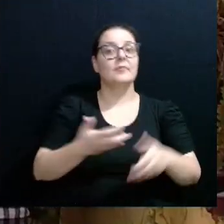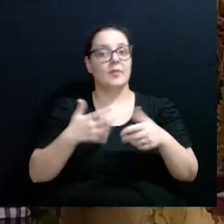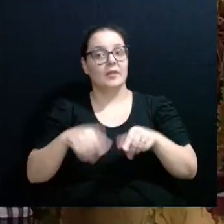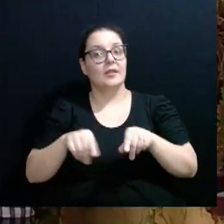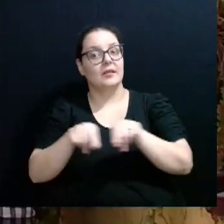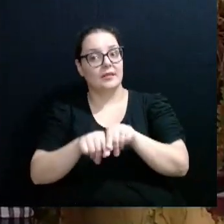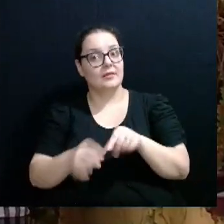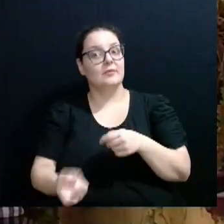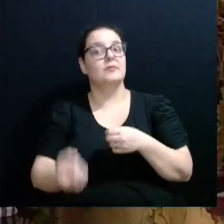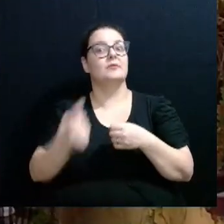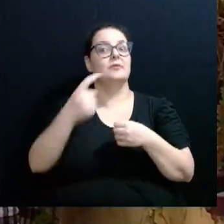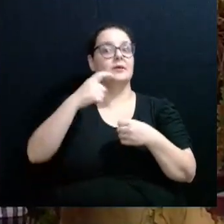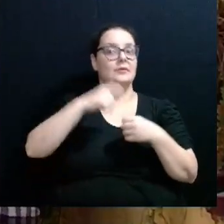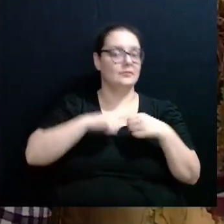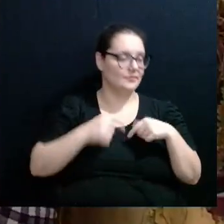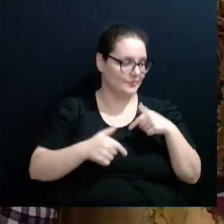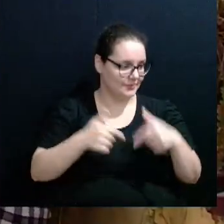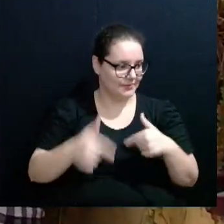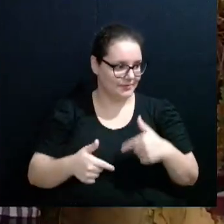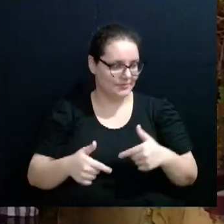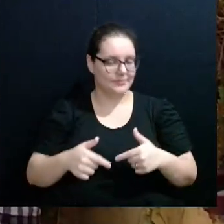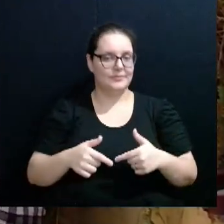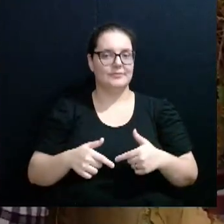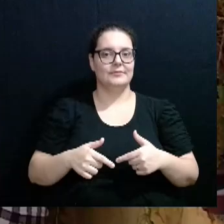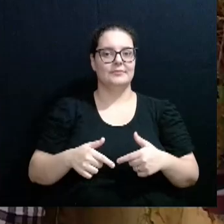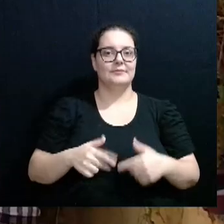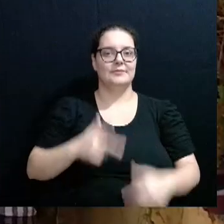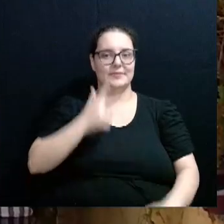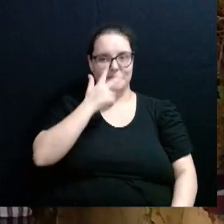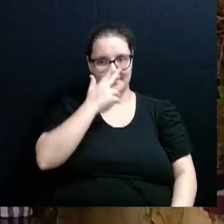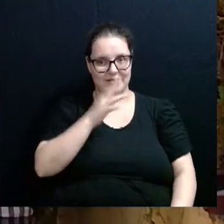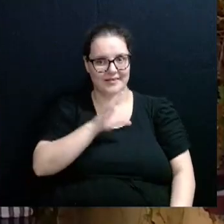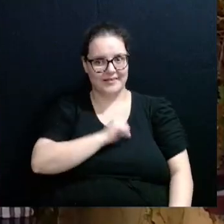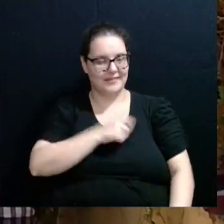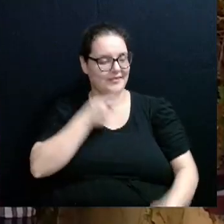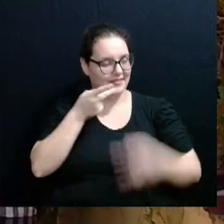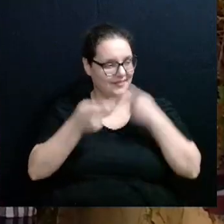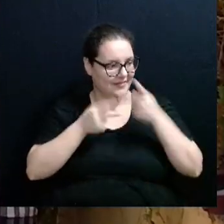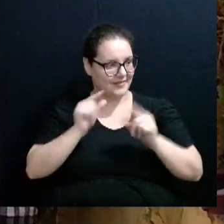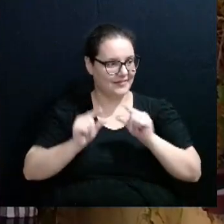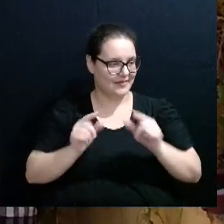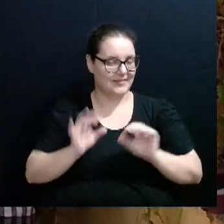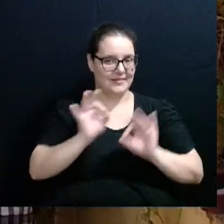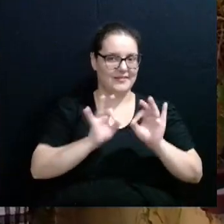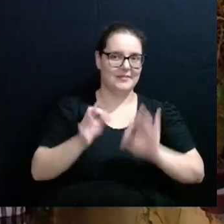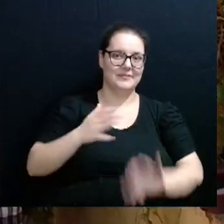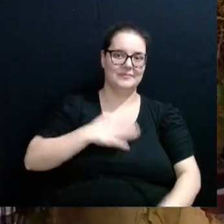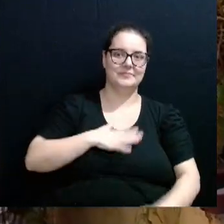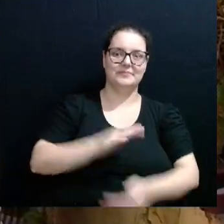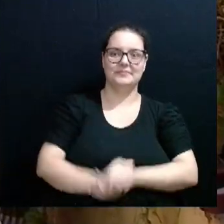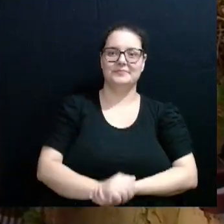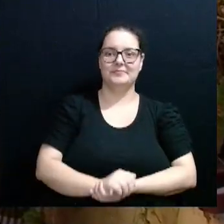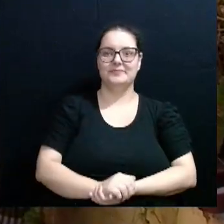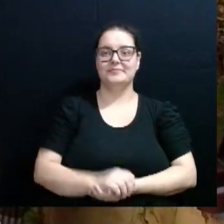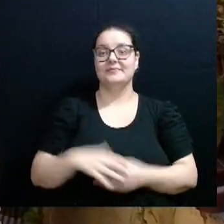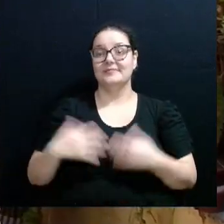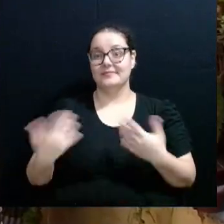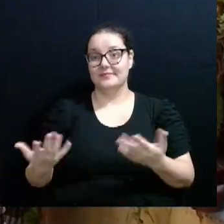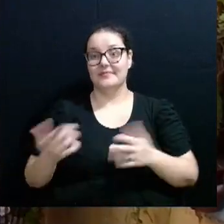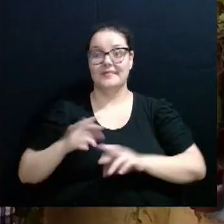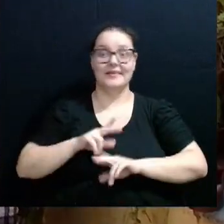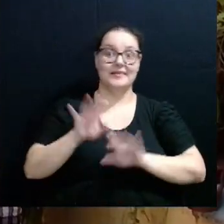voltar a trabalhar nesse ofício que você parece que gosta bastante. Fala um pouquinho desses planos para mim. Então, tenho muitos planos